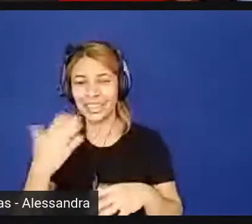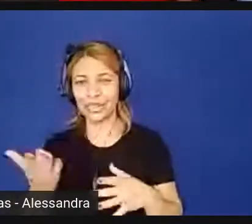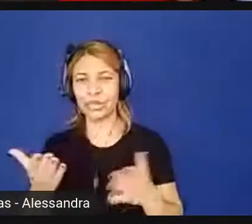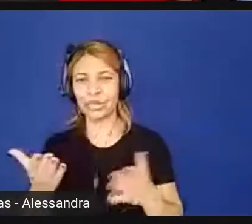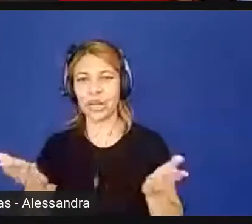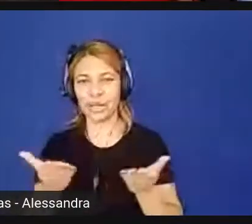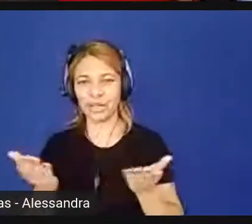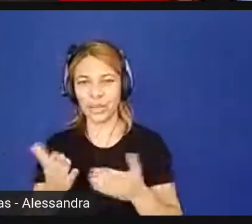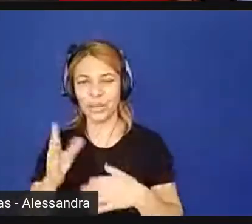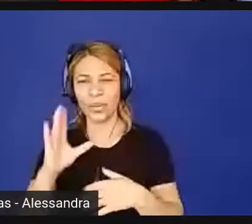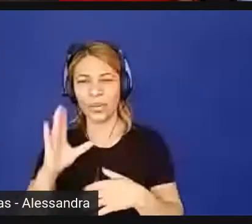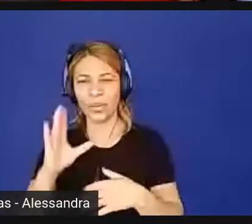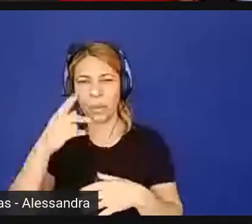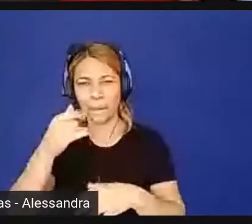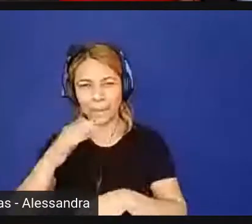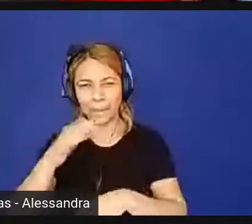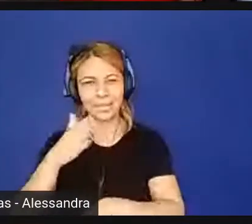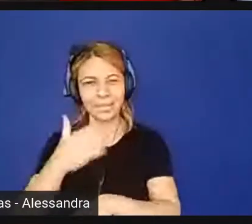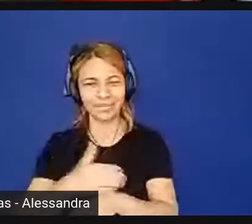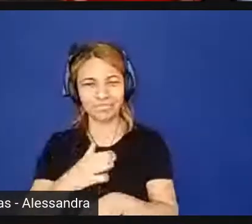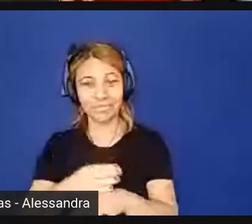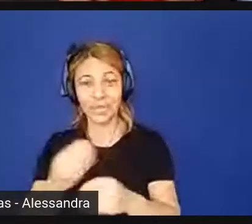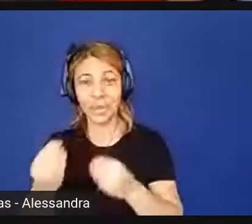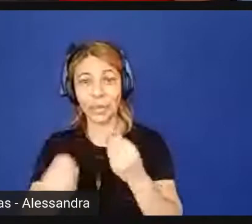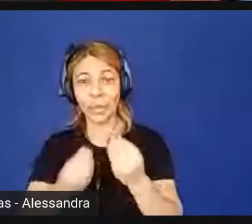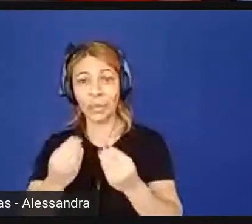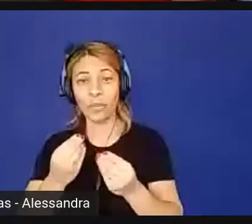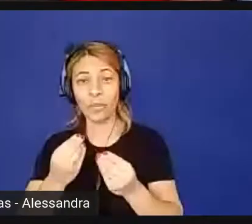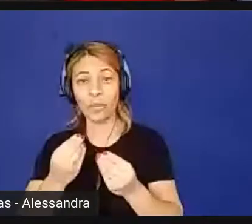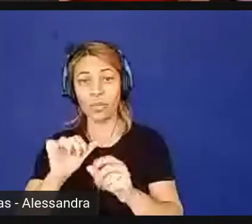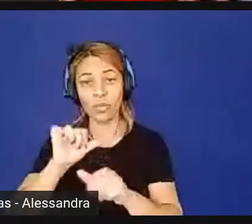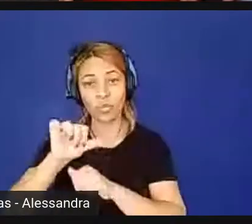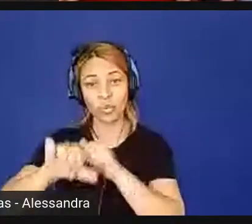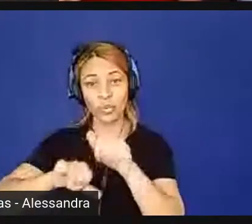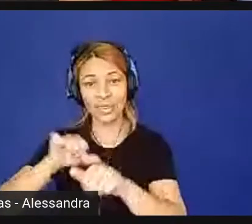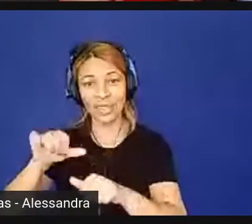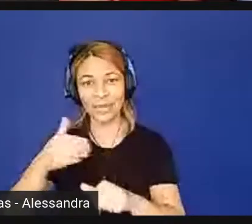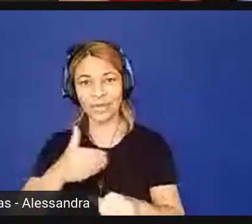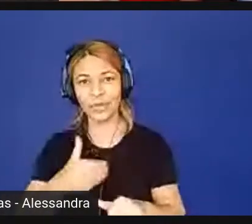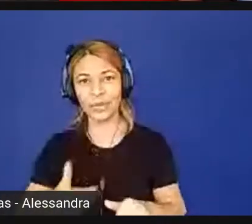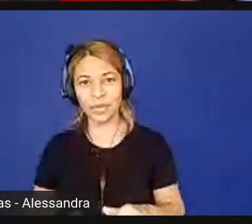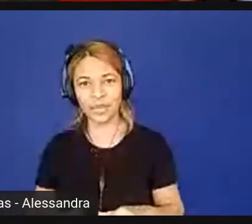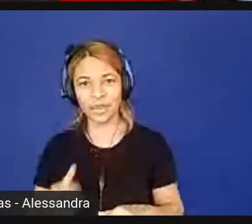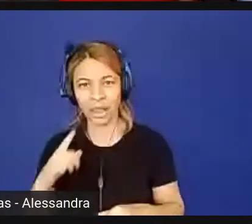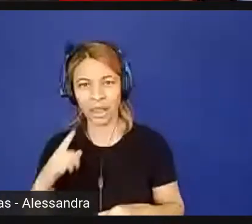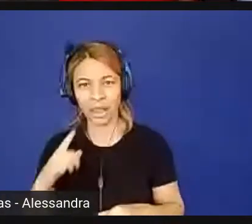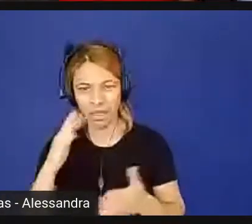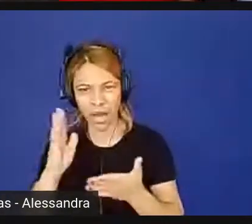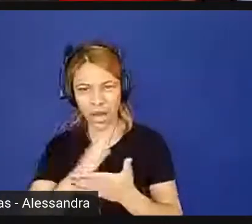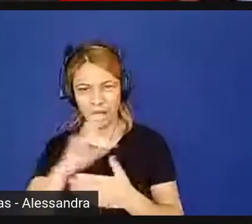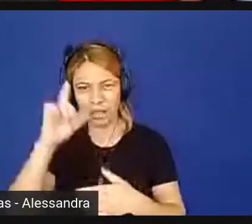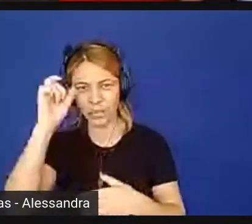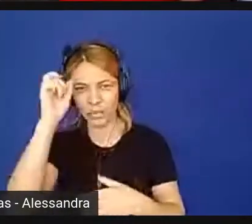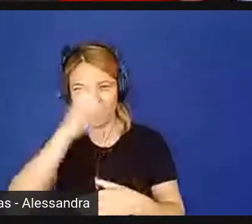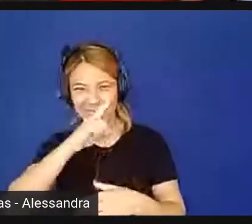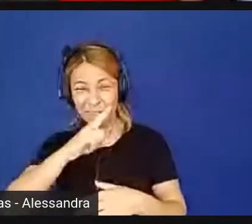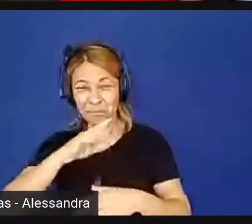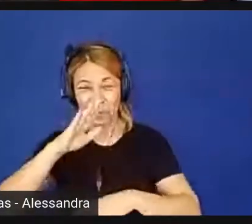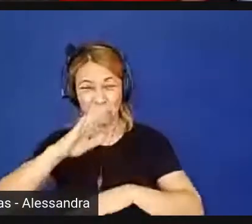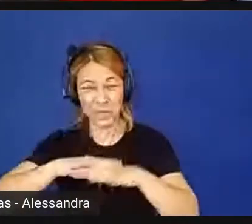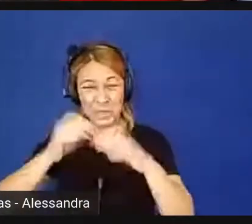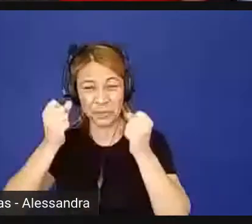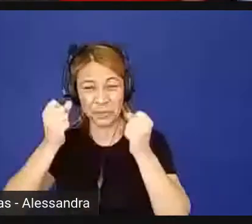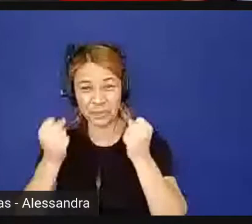essa prática da iniciativa privada para o setor público? Se tem algum desafio, assim, mais gritante que vem à cabeça de